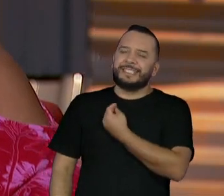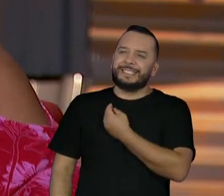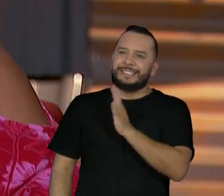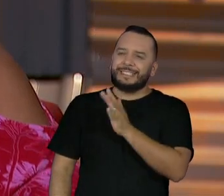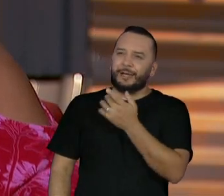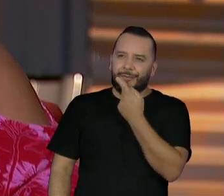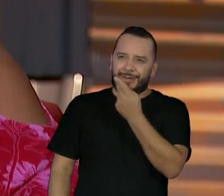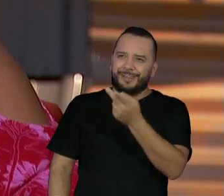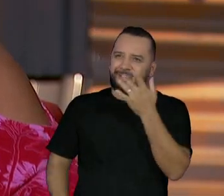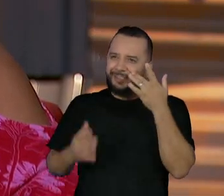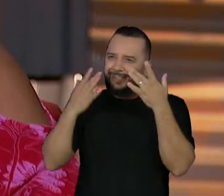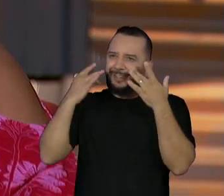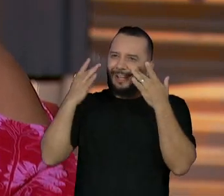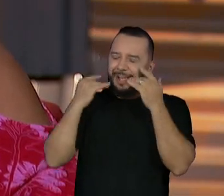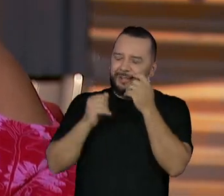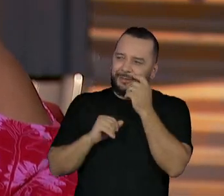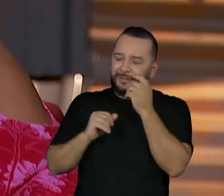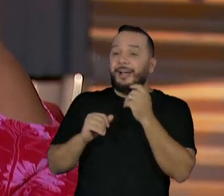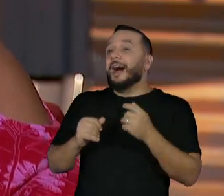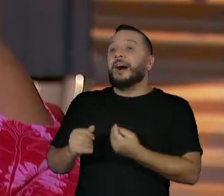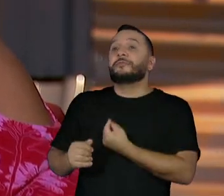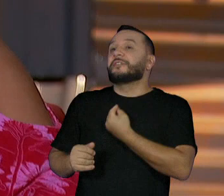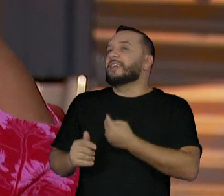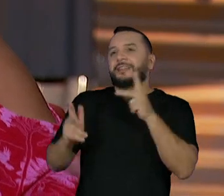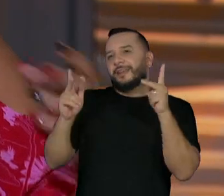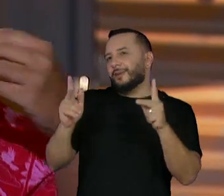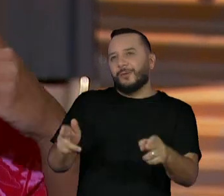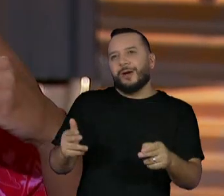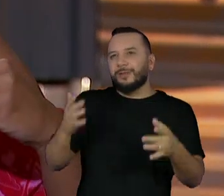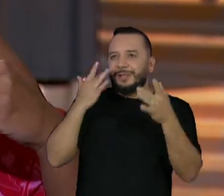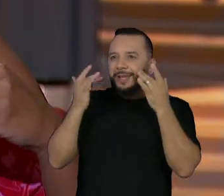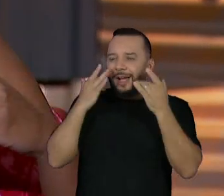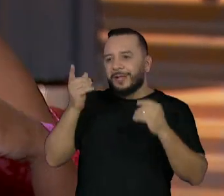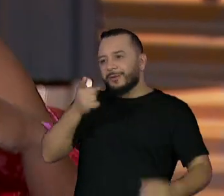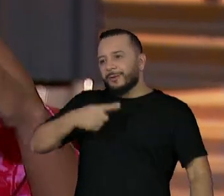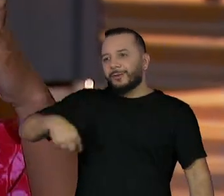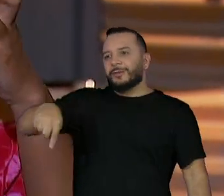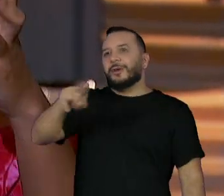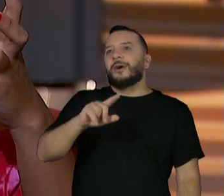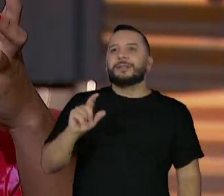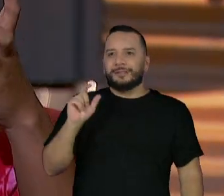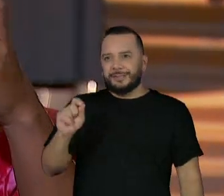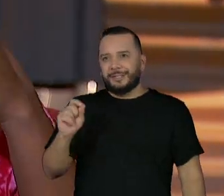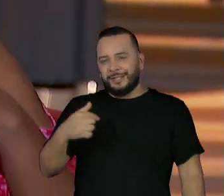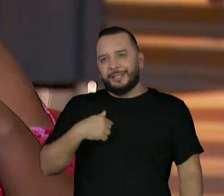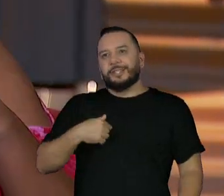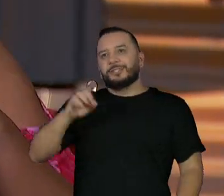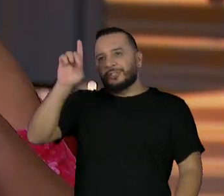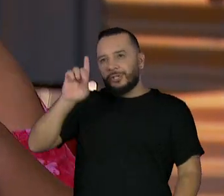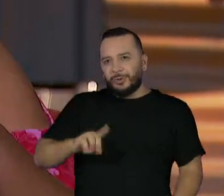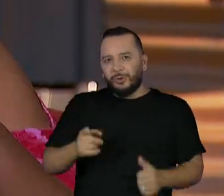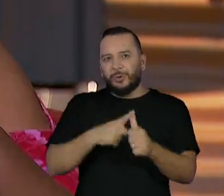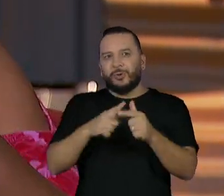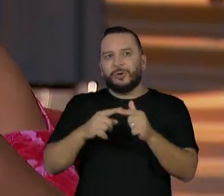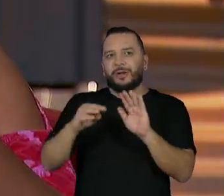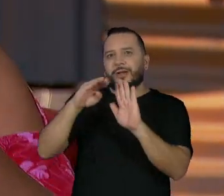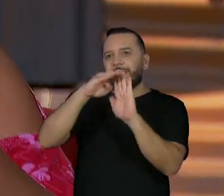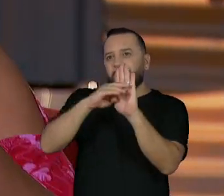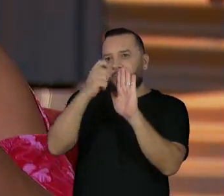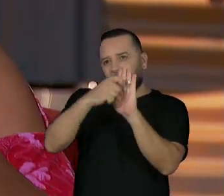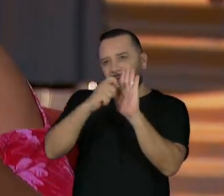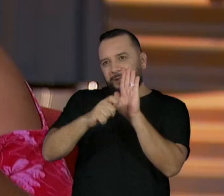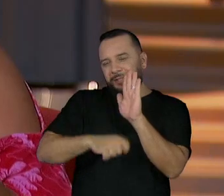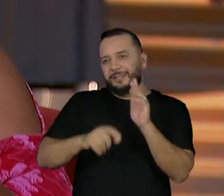teatro, né? Eu acho que a vida é uma peça de teatro em que todos nós somos o diretor, o roteirista, o figurinista e o